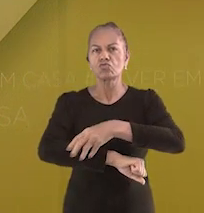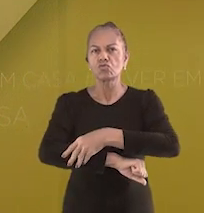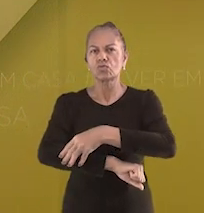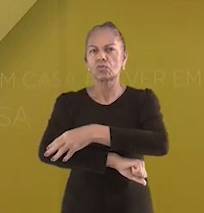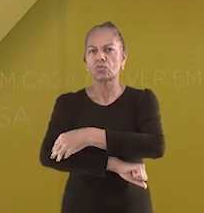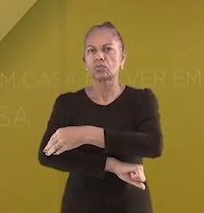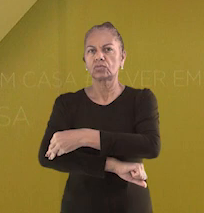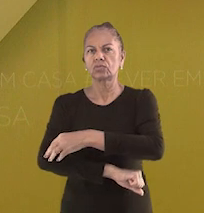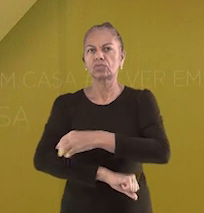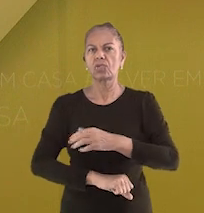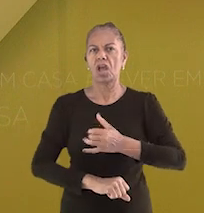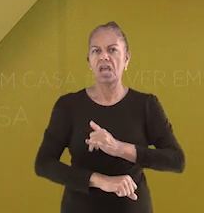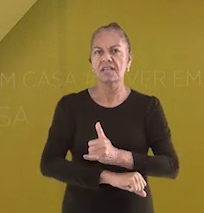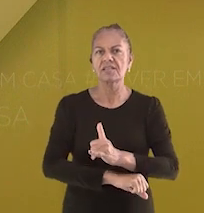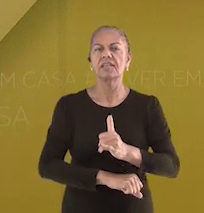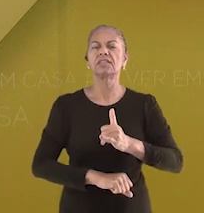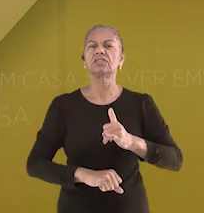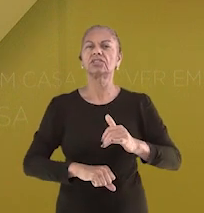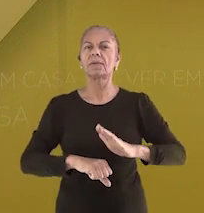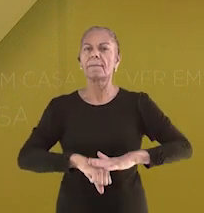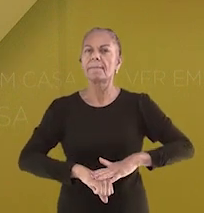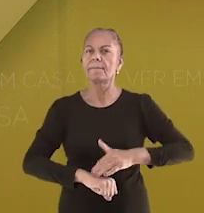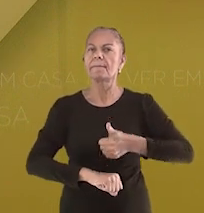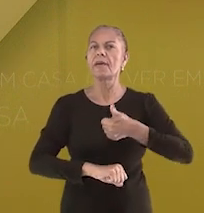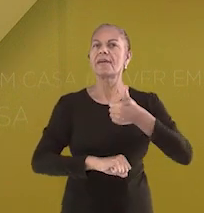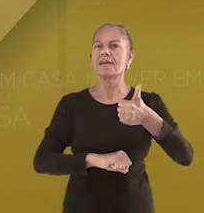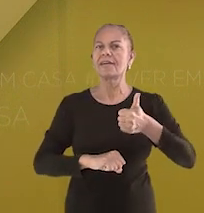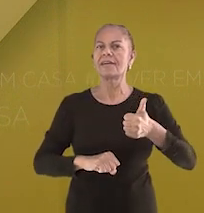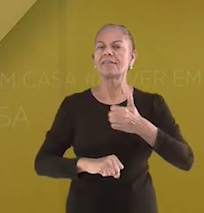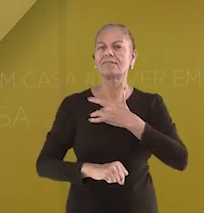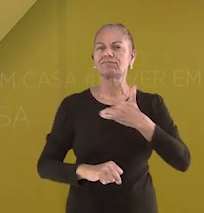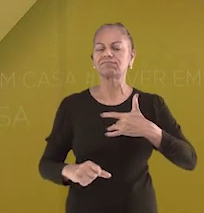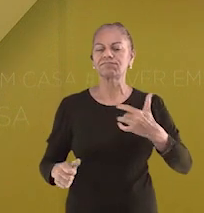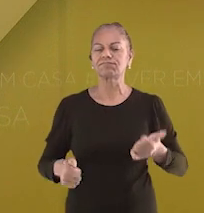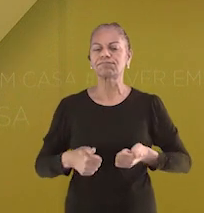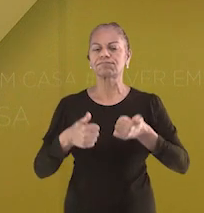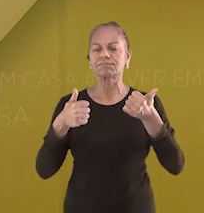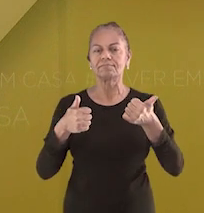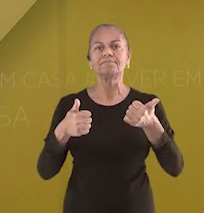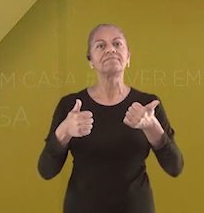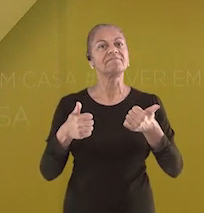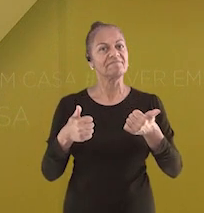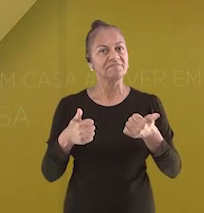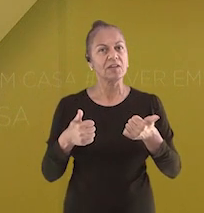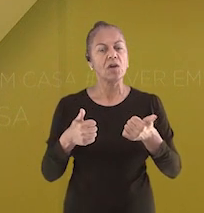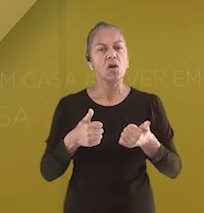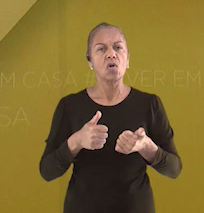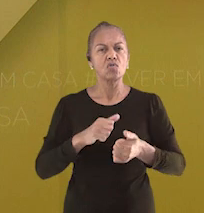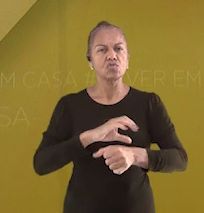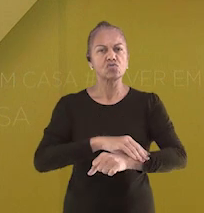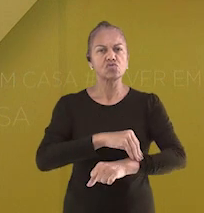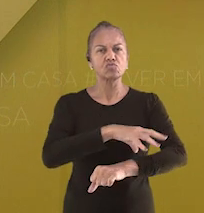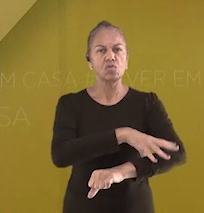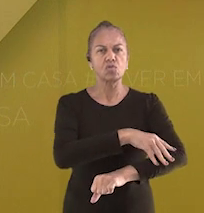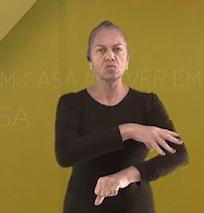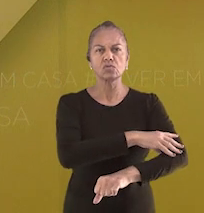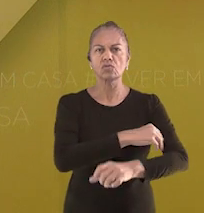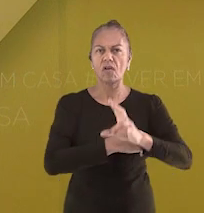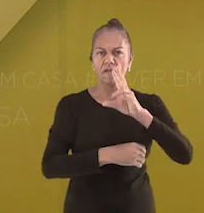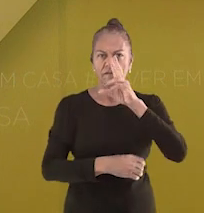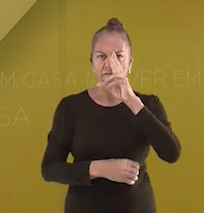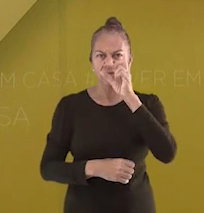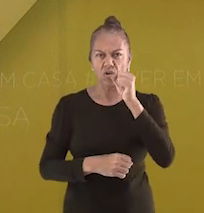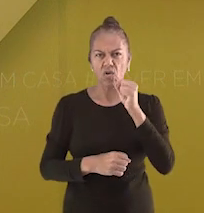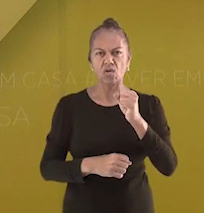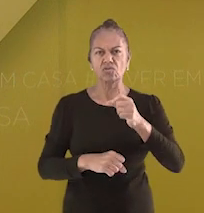muscular. E em quarto, tonifica a musculatura. Assim, os músculos do corpo ficam mais fortes, rígidos